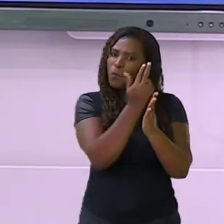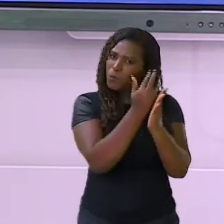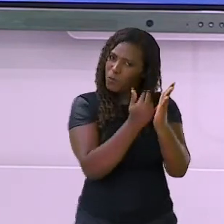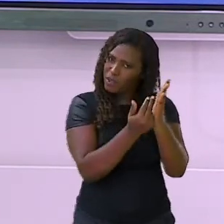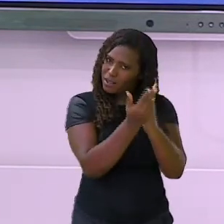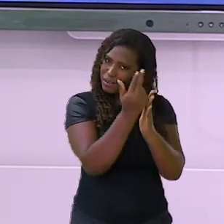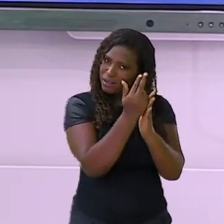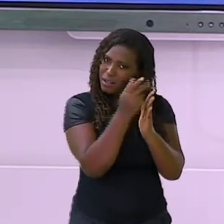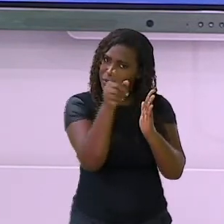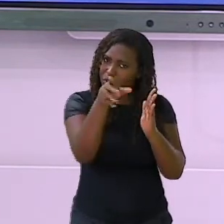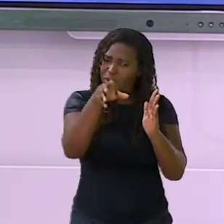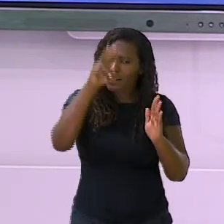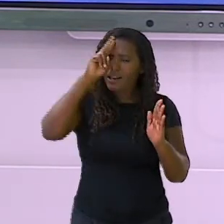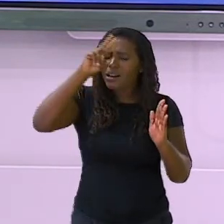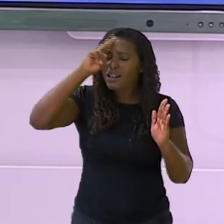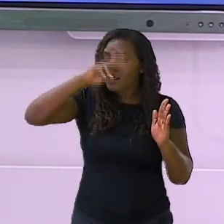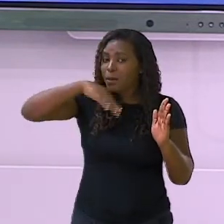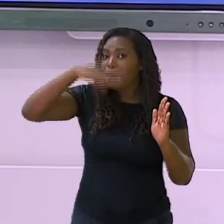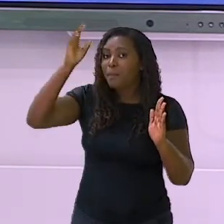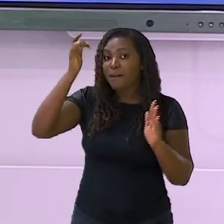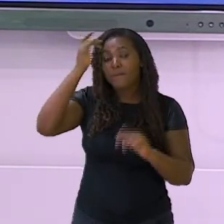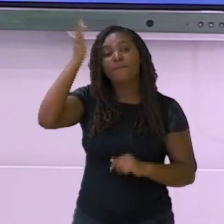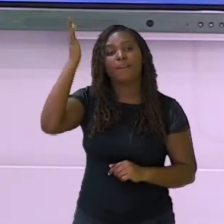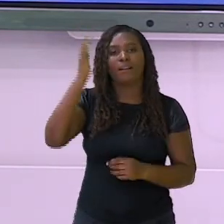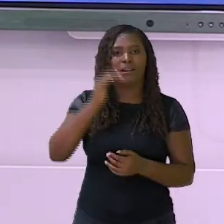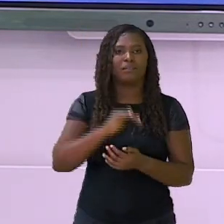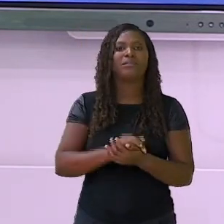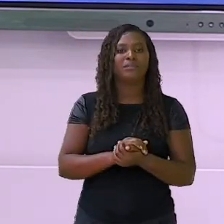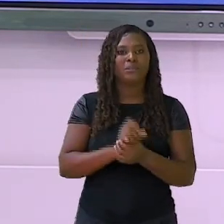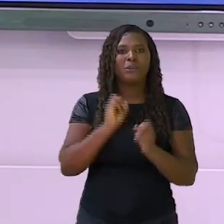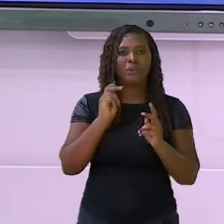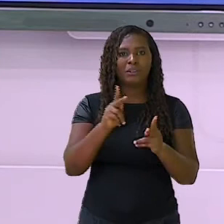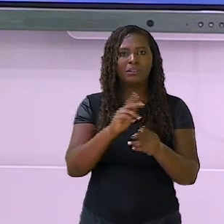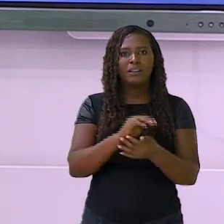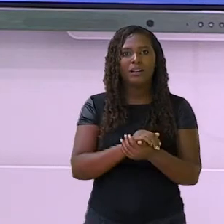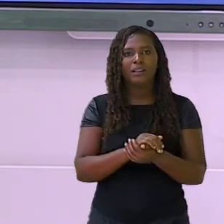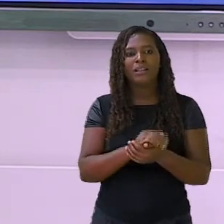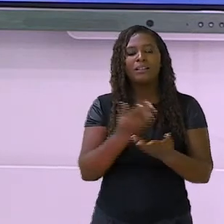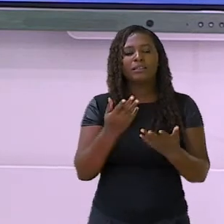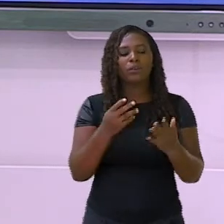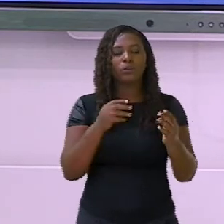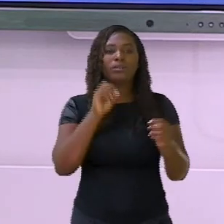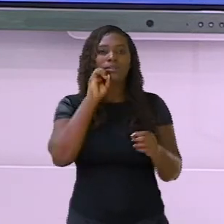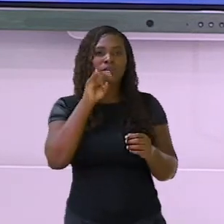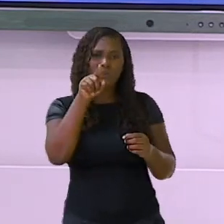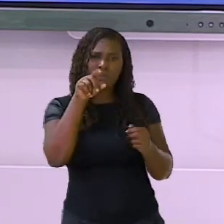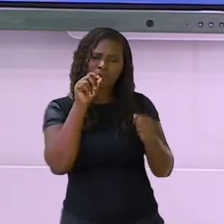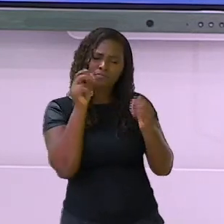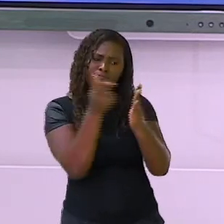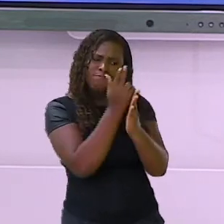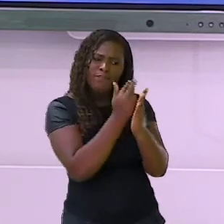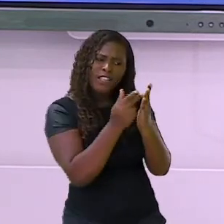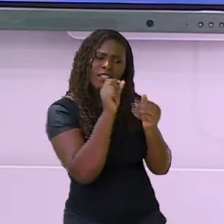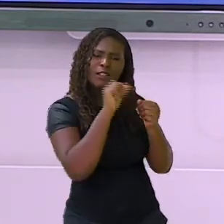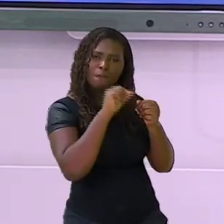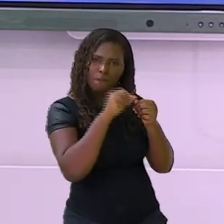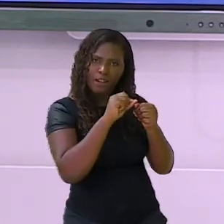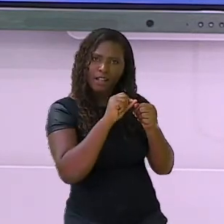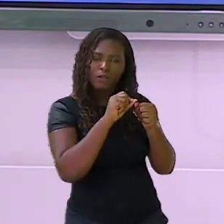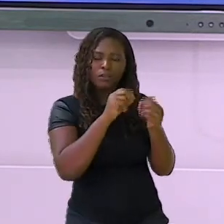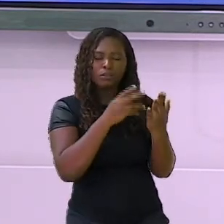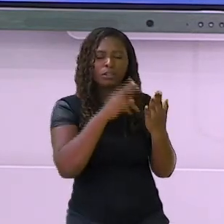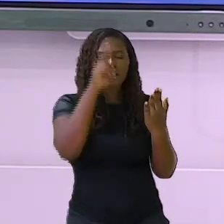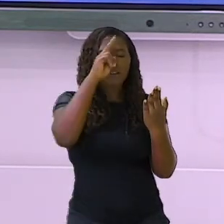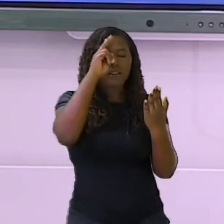consegue puxar o seu conhecimento, você consegue puxar o que você sabe sobre aquilo, lembrar alguma coisa que a sua professora falou. Então,